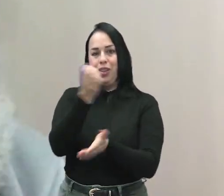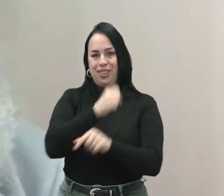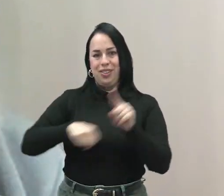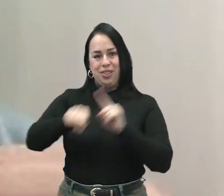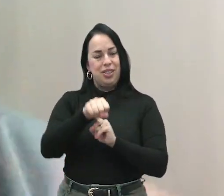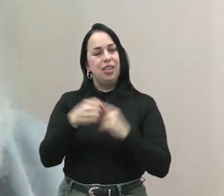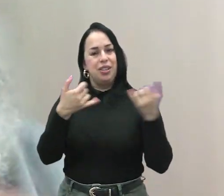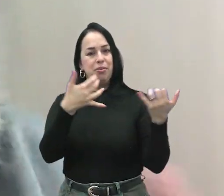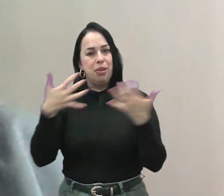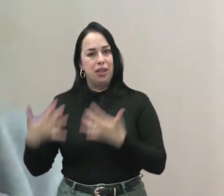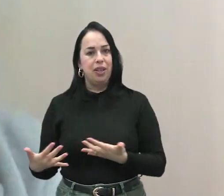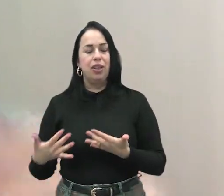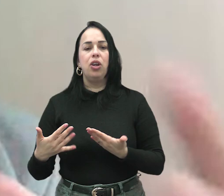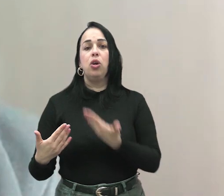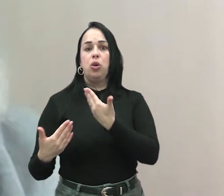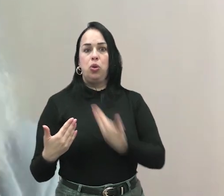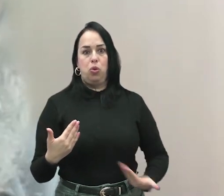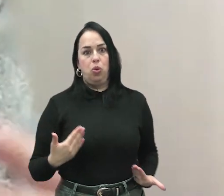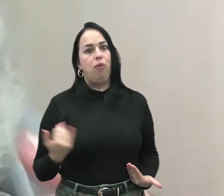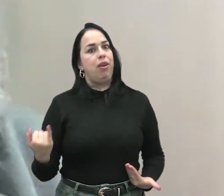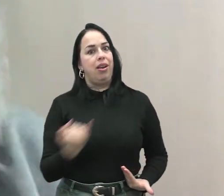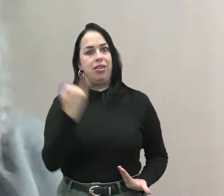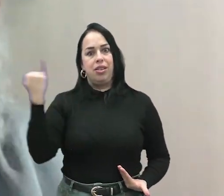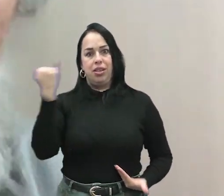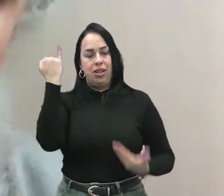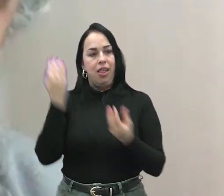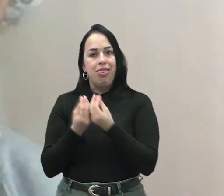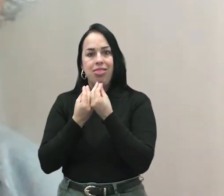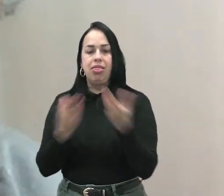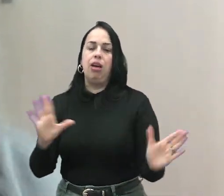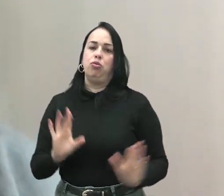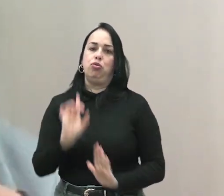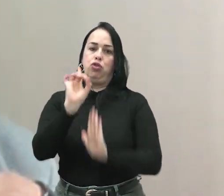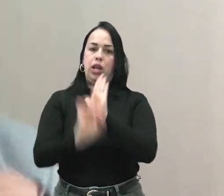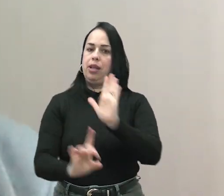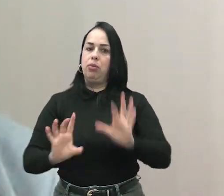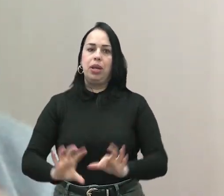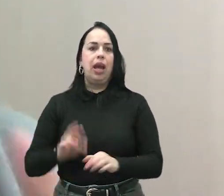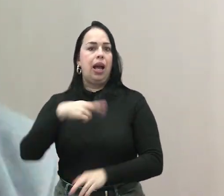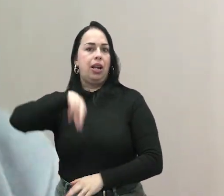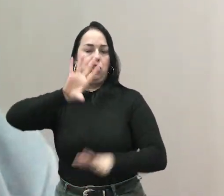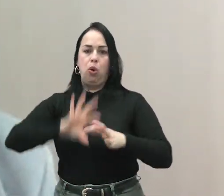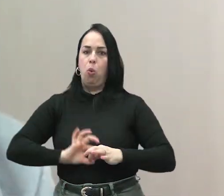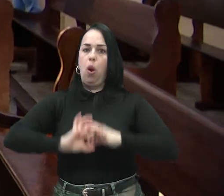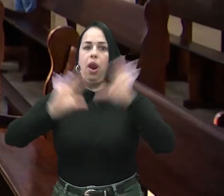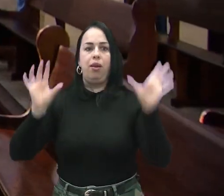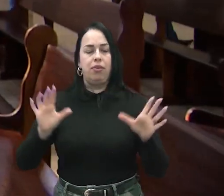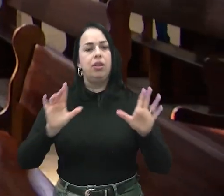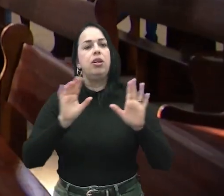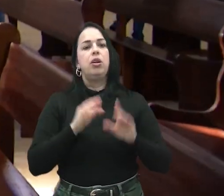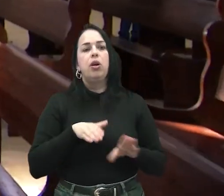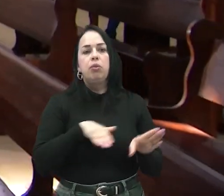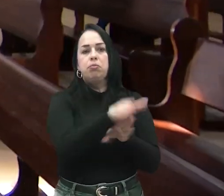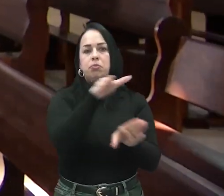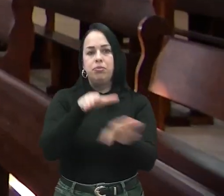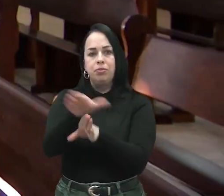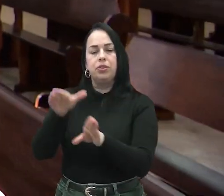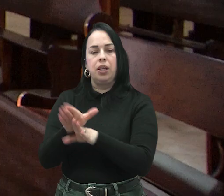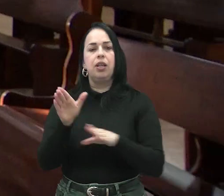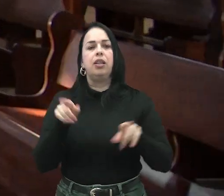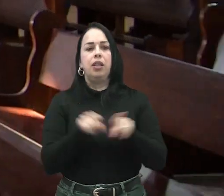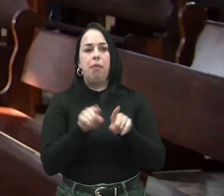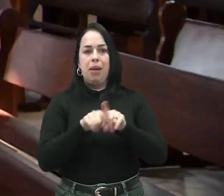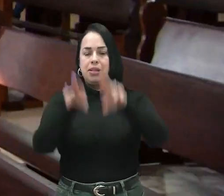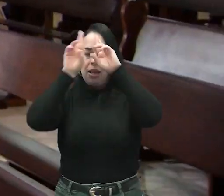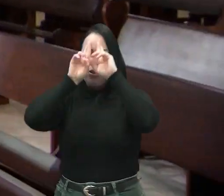em sociologia destaca também que o poder público tem papel fundamental na garantia do direito à liberdade religiosa. Por meio de políticas